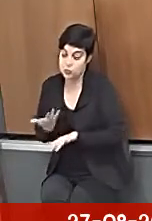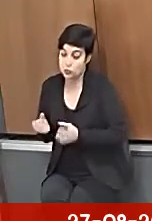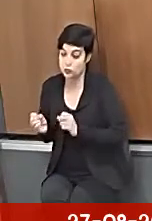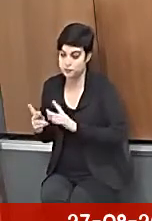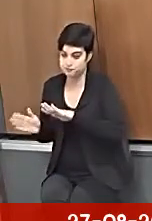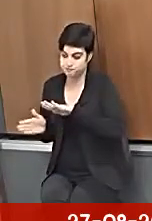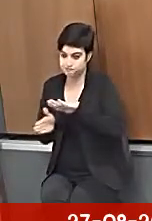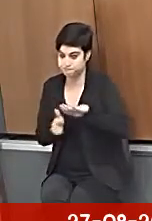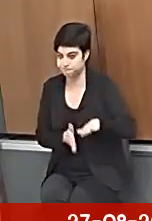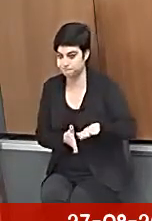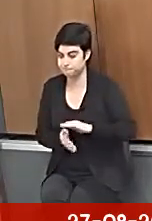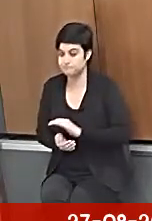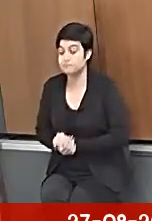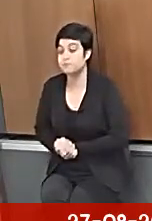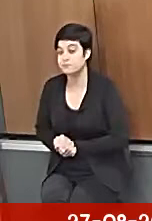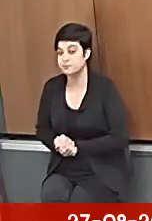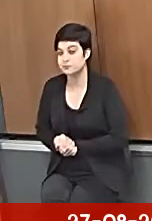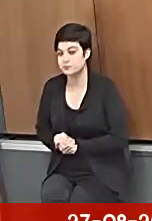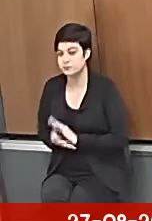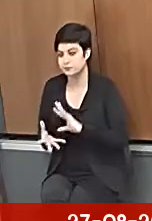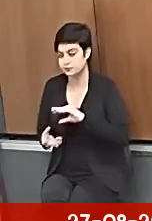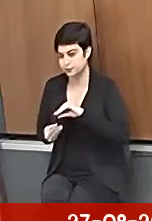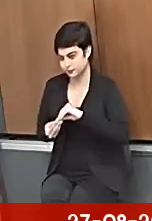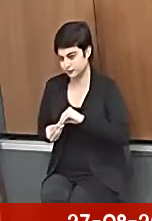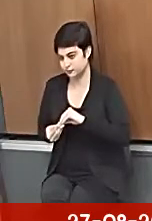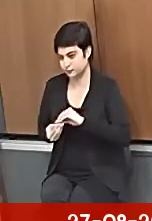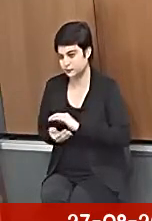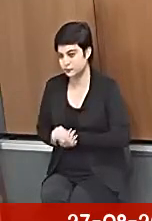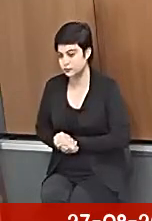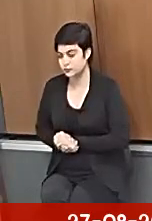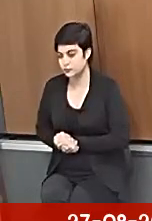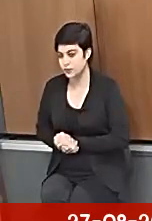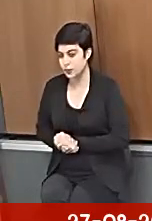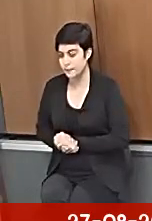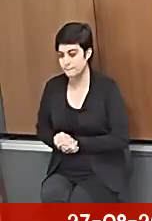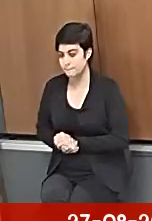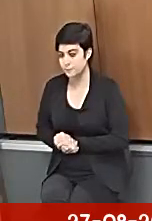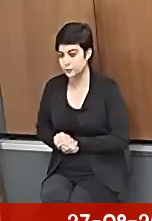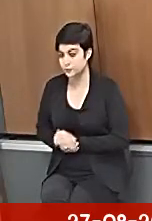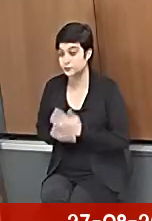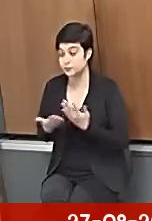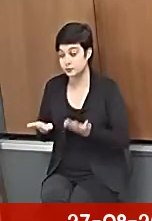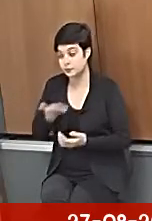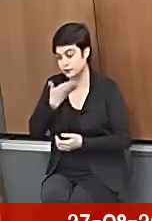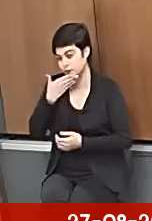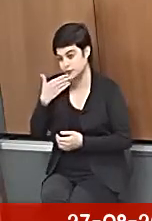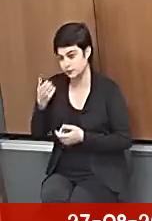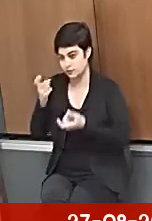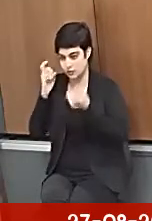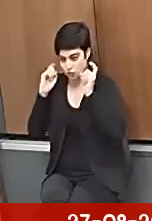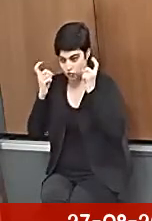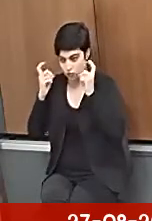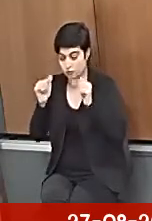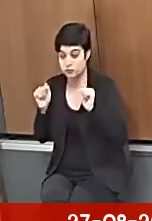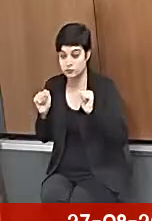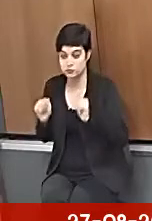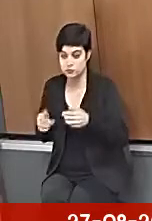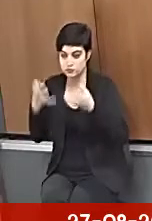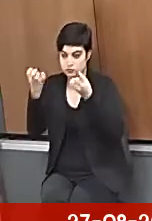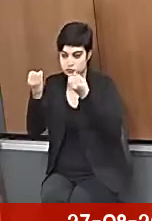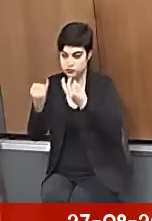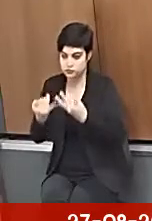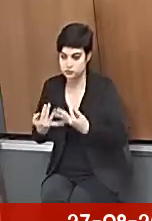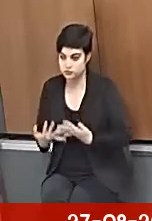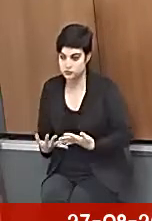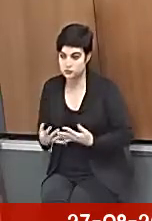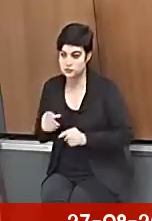lá só terminando então eu diria que eu acho que melhor do que esta reunião para complementar e coroar esta reunião do professor